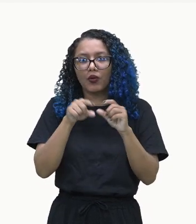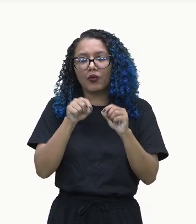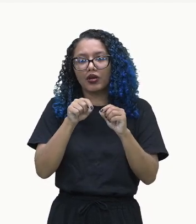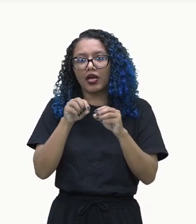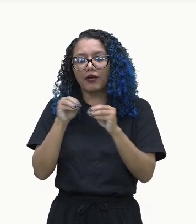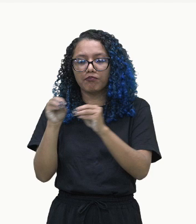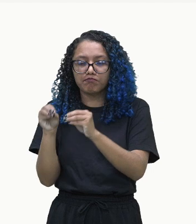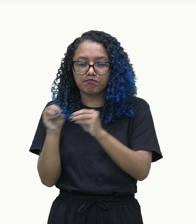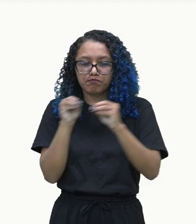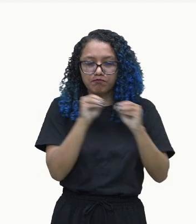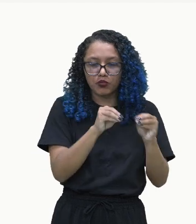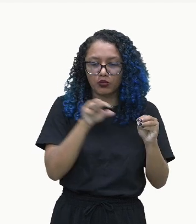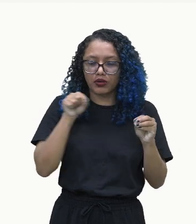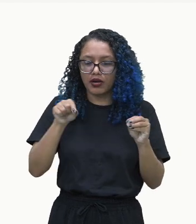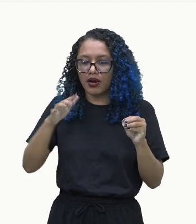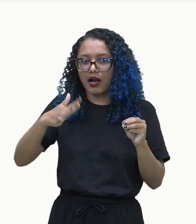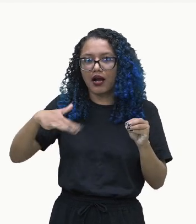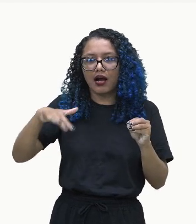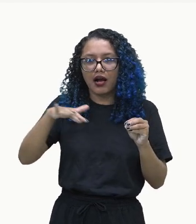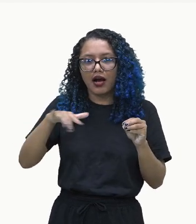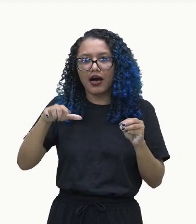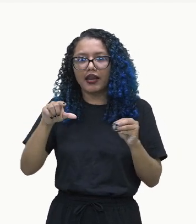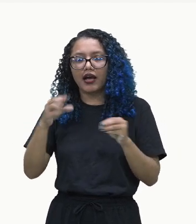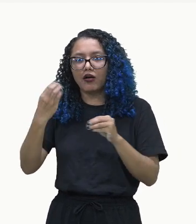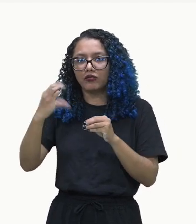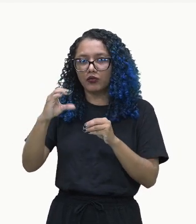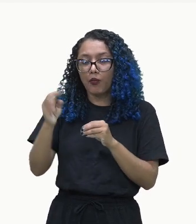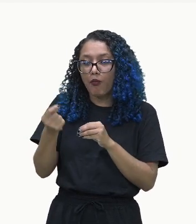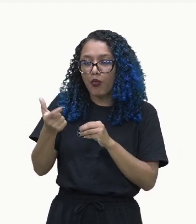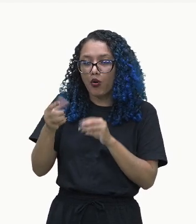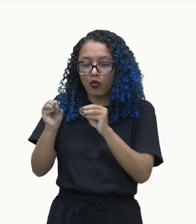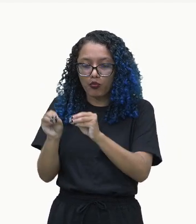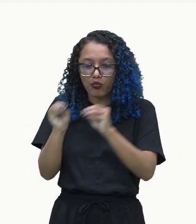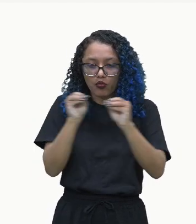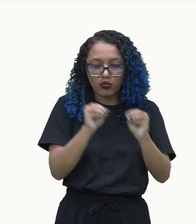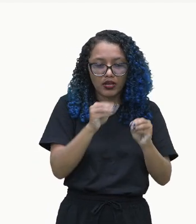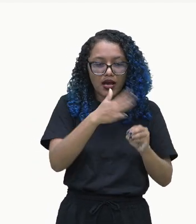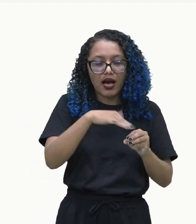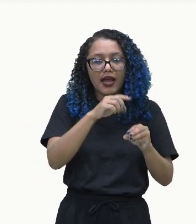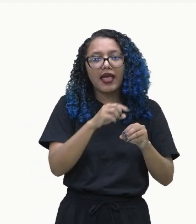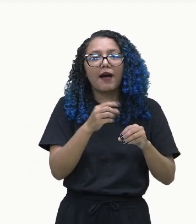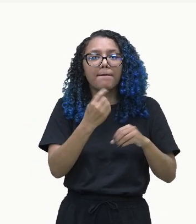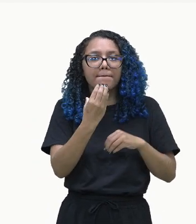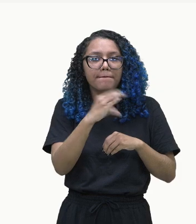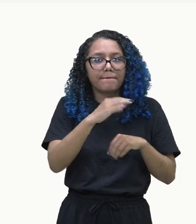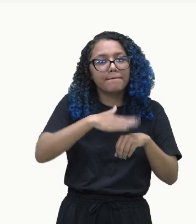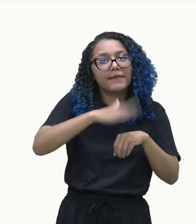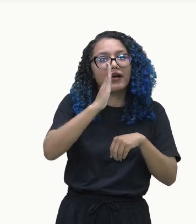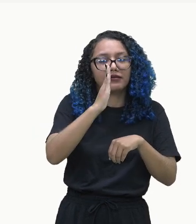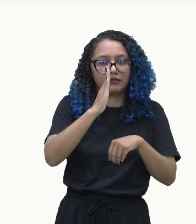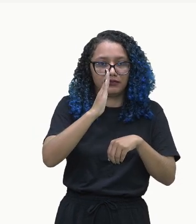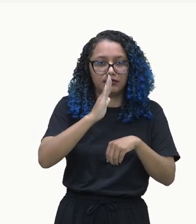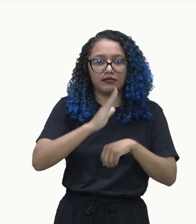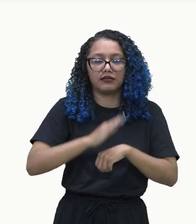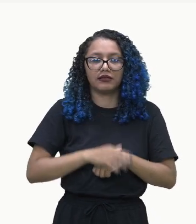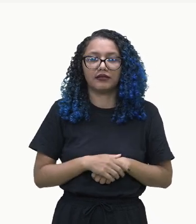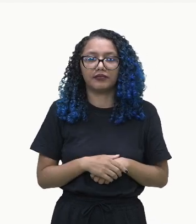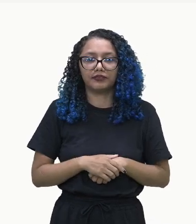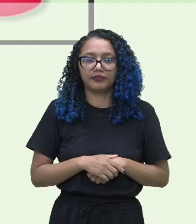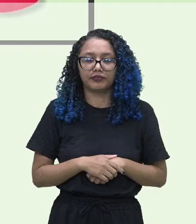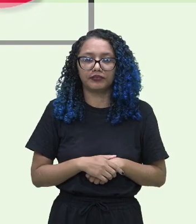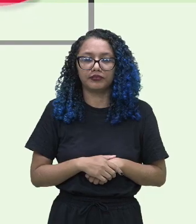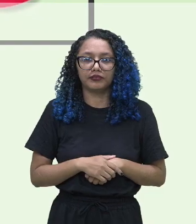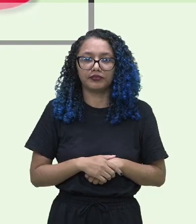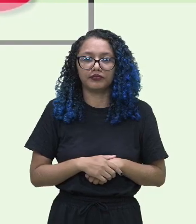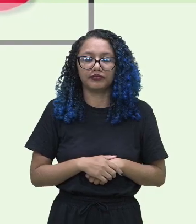um local com menor concentração, tá? Então aí nós vamos